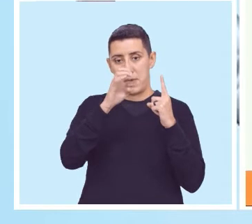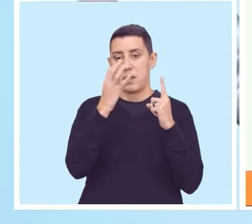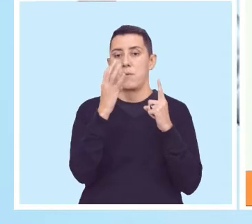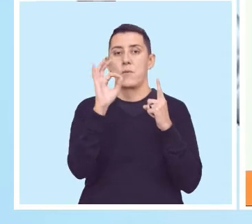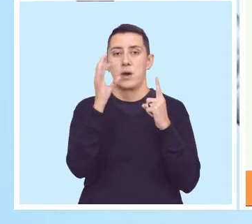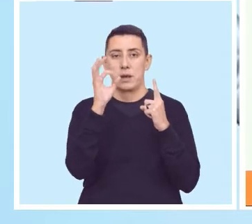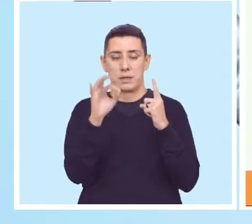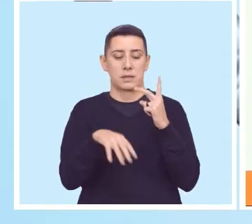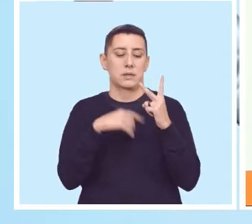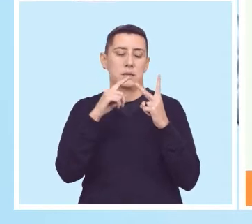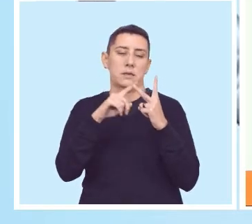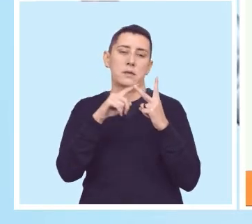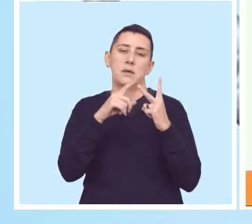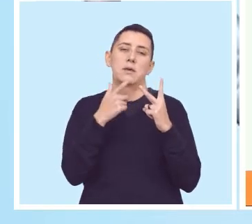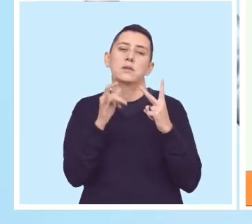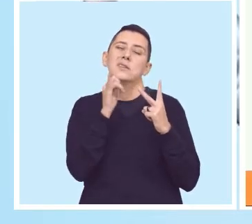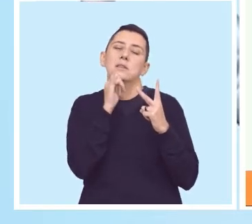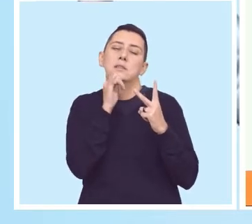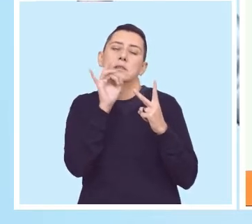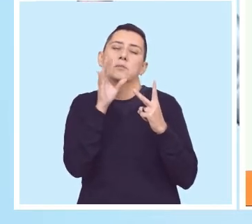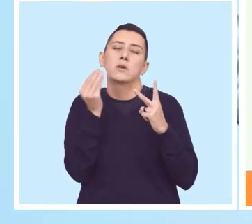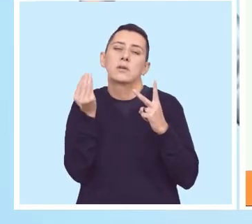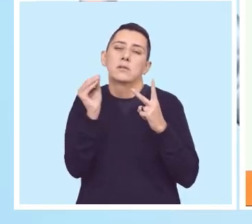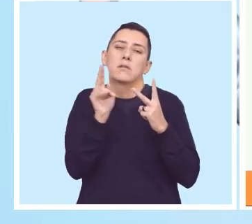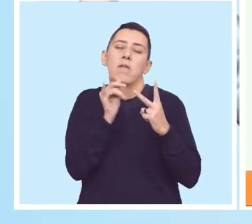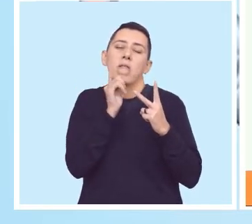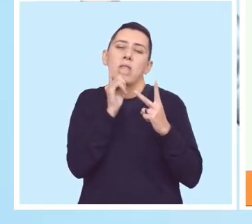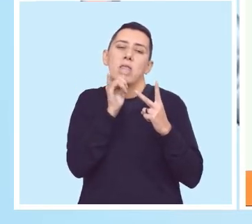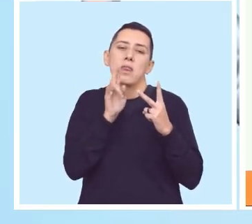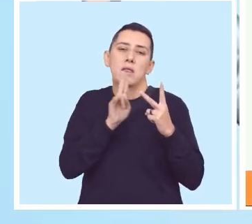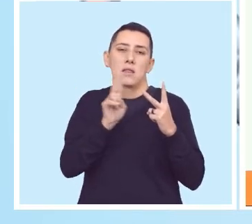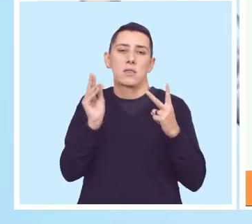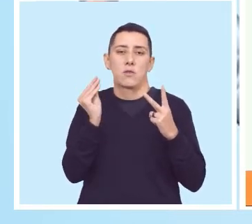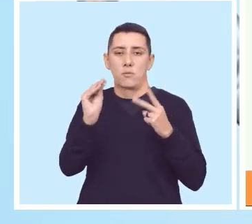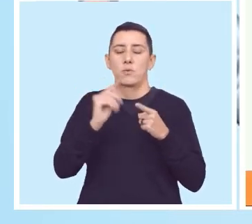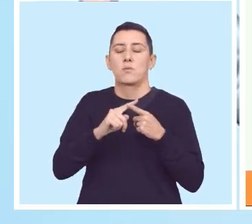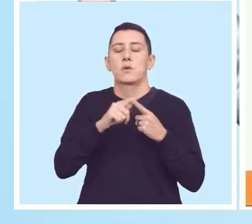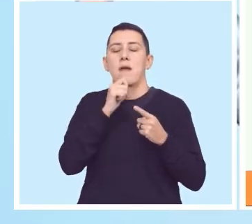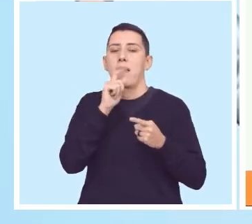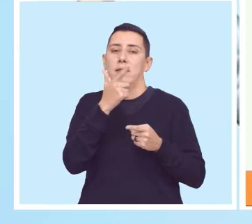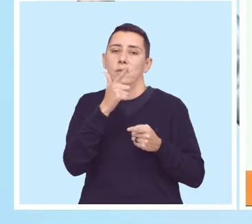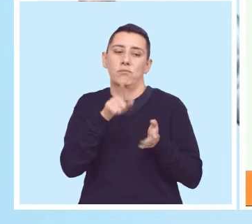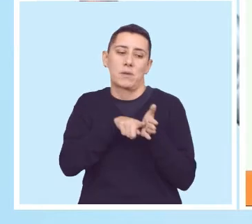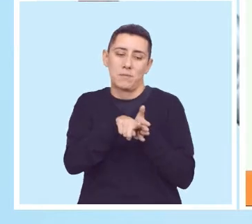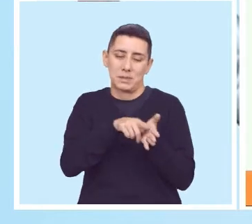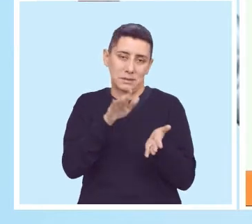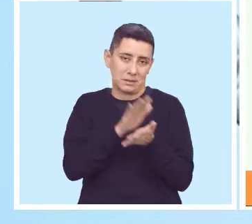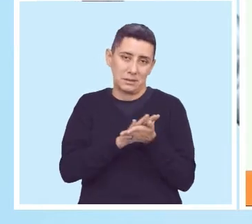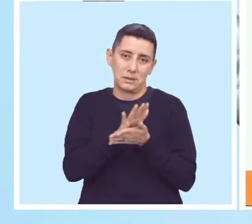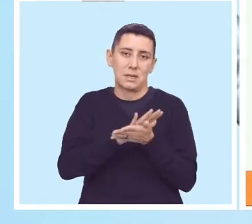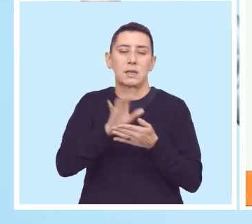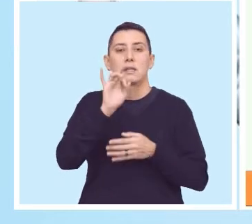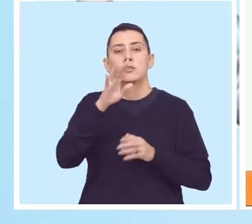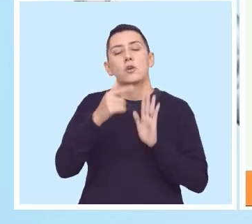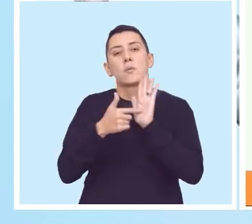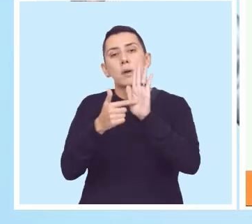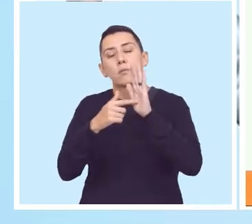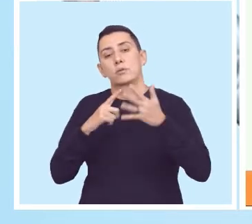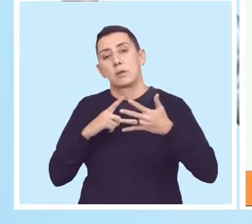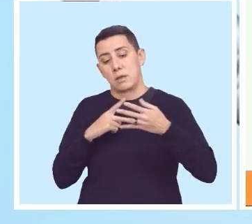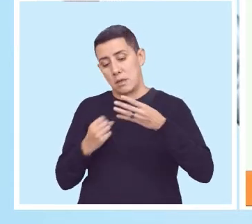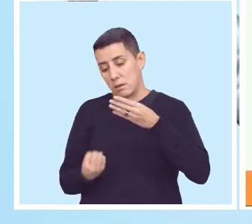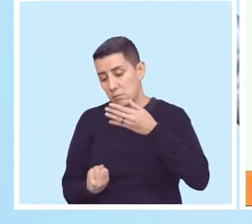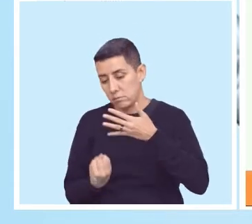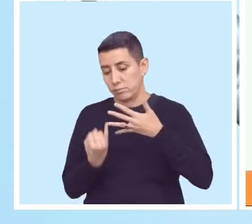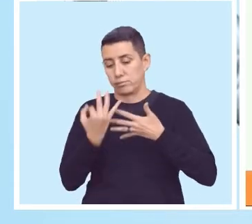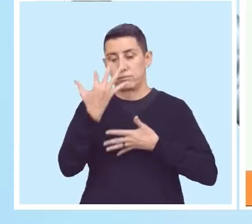para título de ilustração, tá? Porque nós não chegamos a avaliar, mas é para mostrar que a ferramenta ela